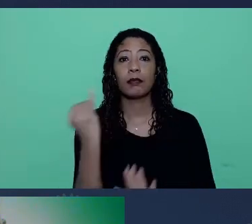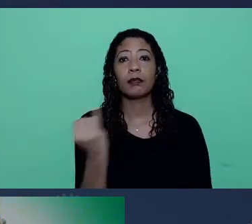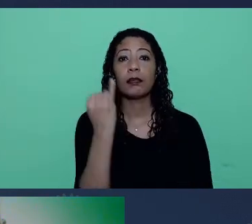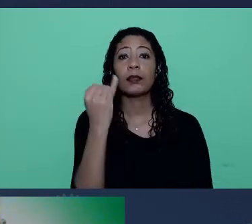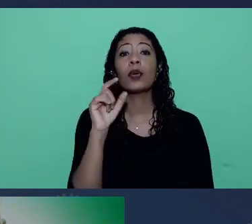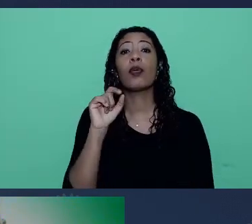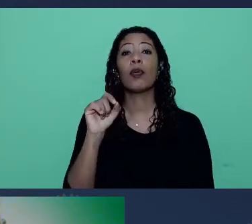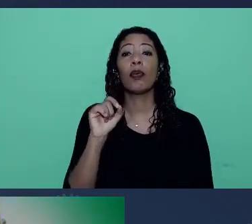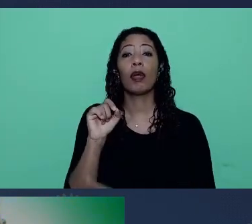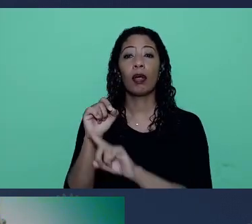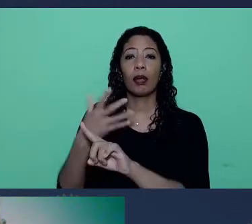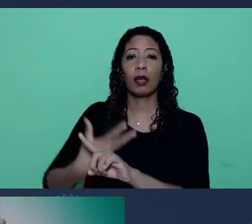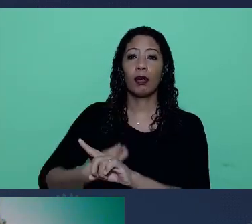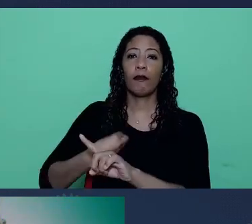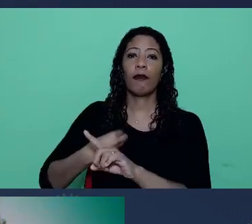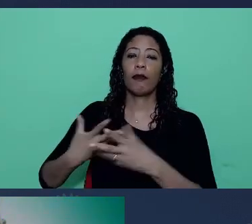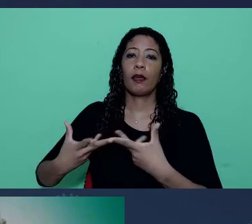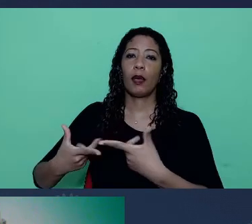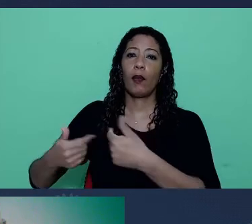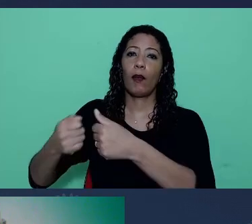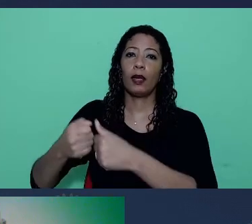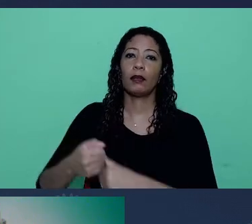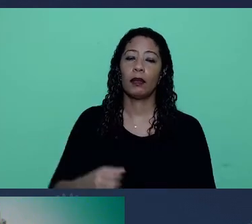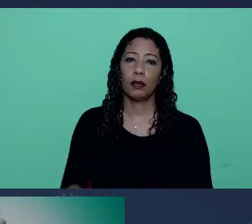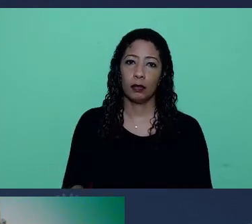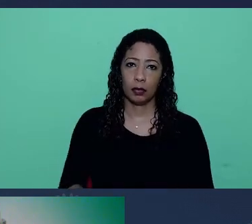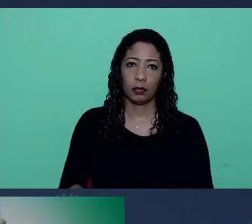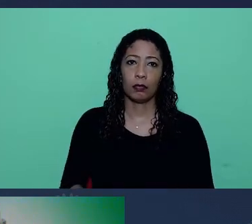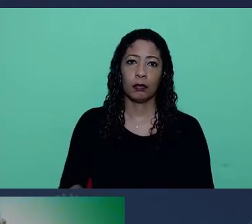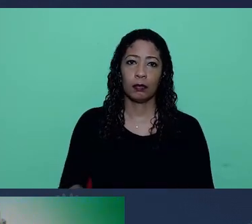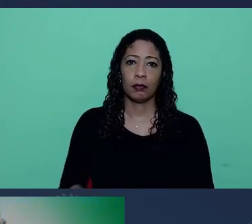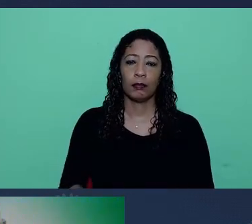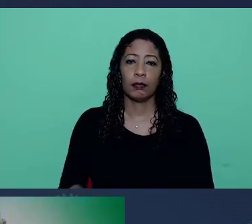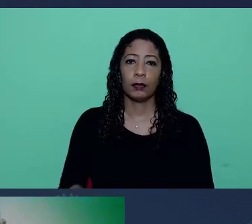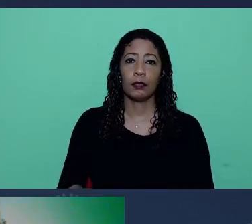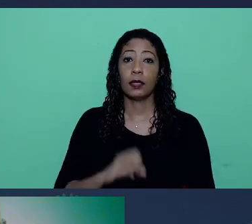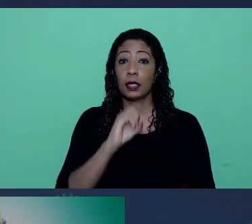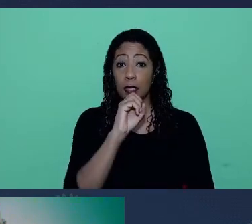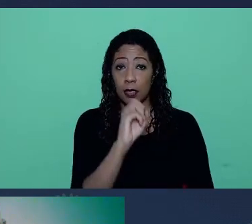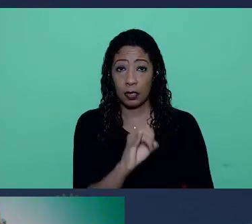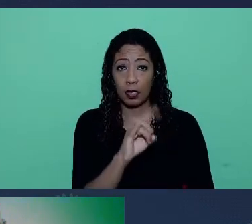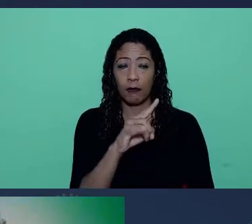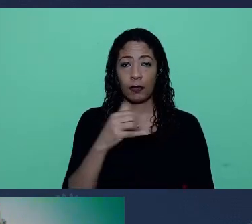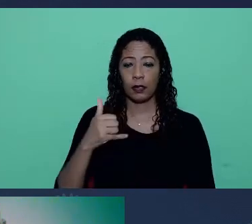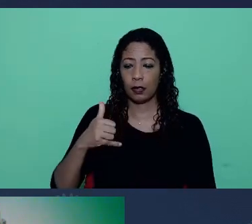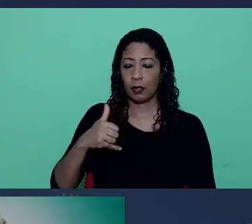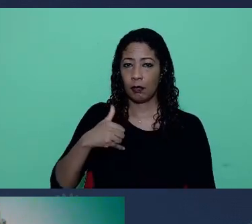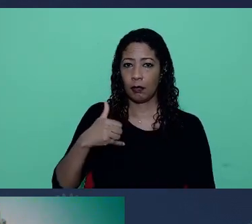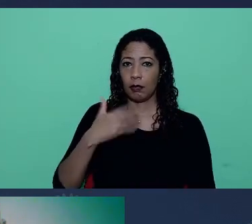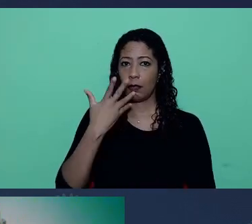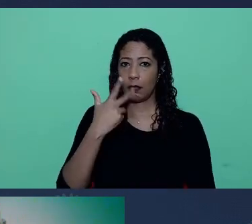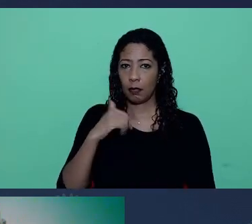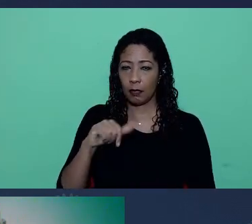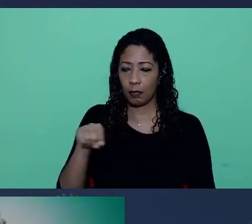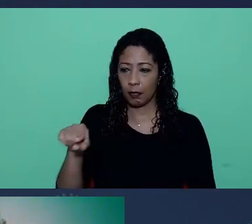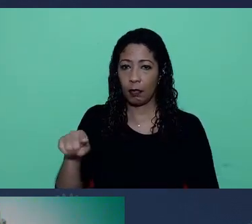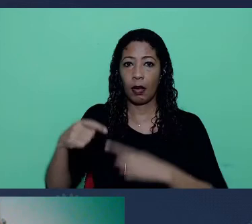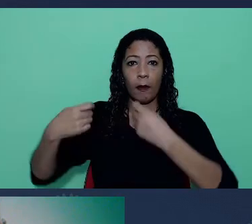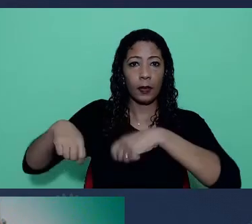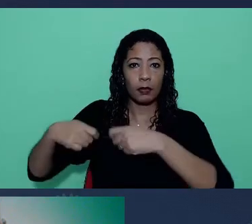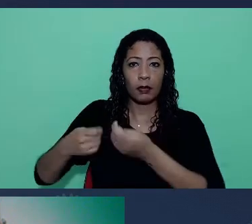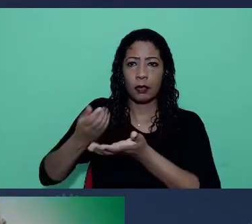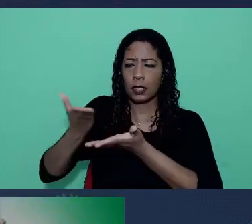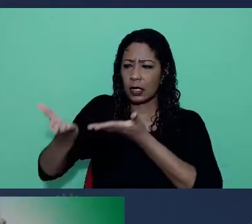uma boa qualidade de vida. Não tem dúvida nenhuma que, se você tem uma criança que necessita de um